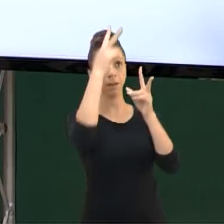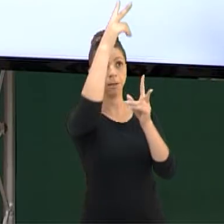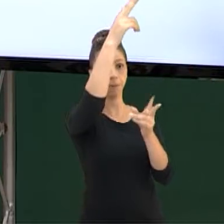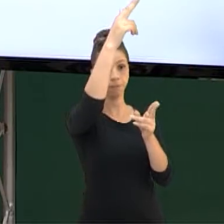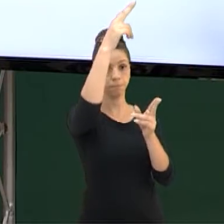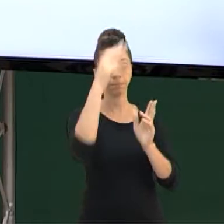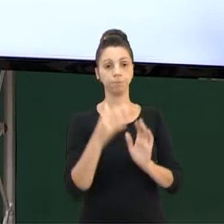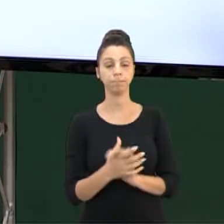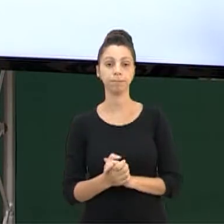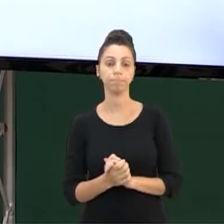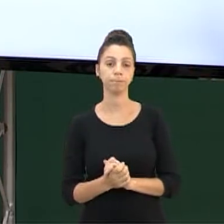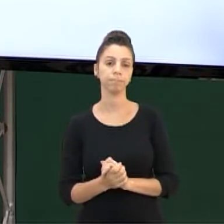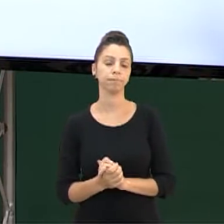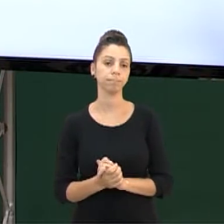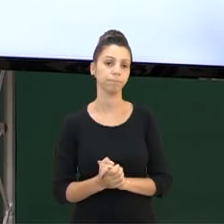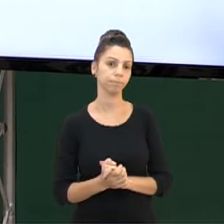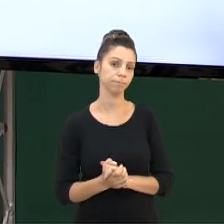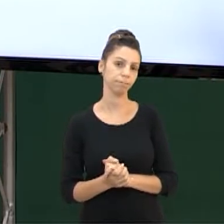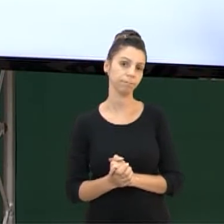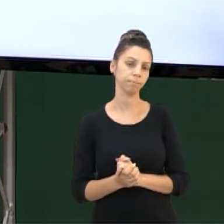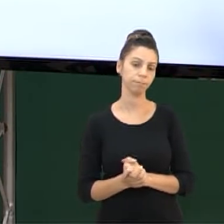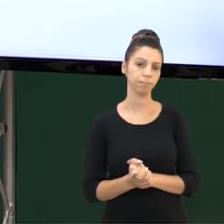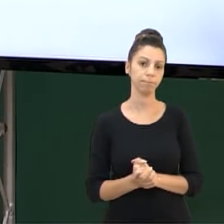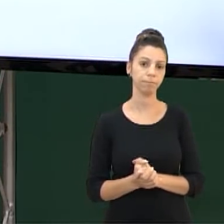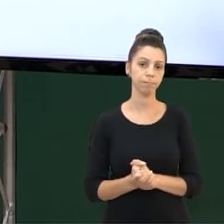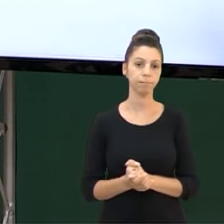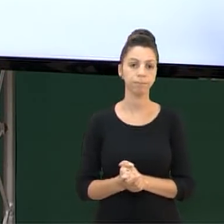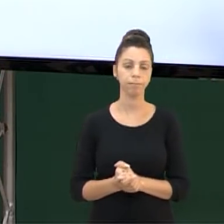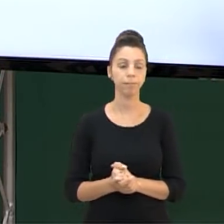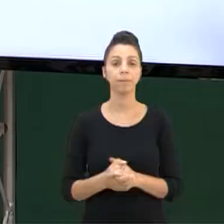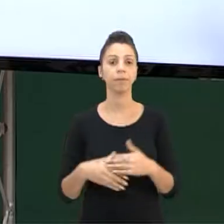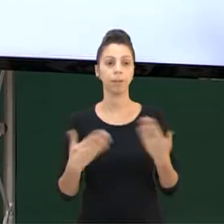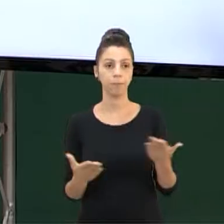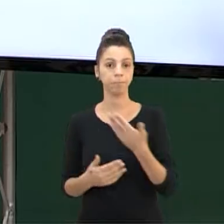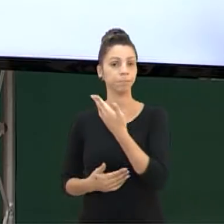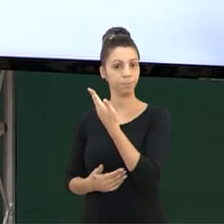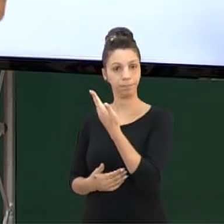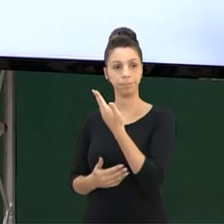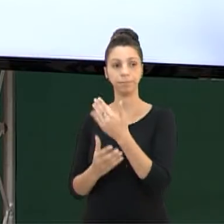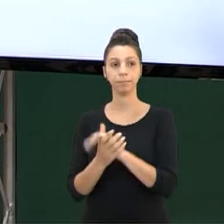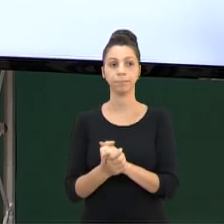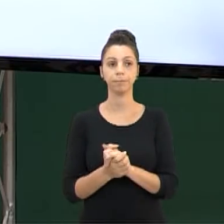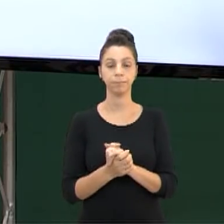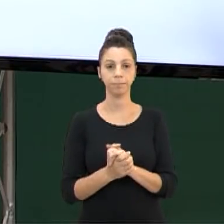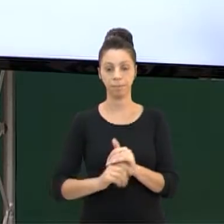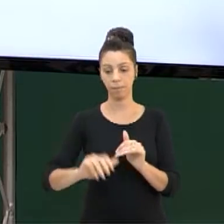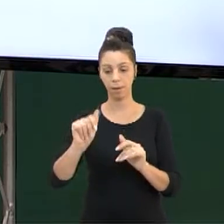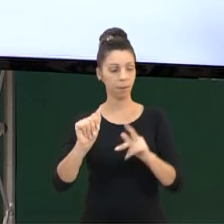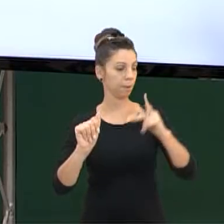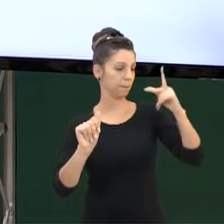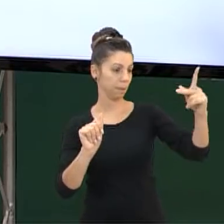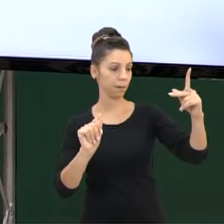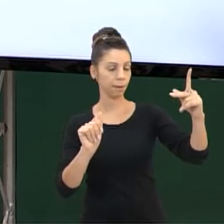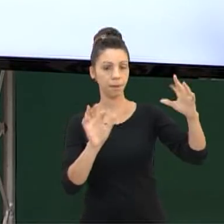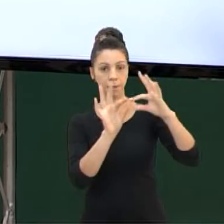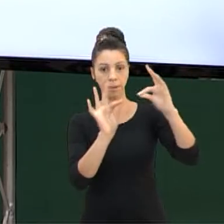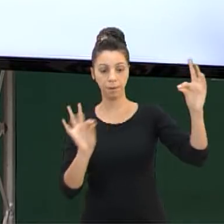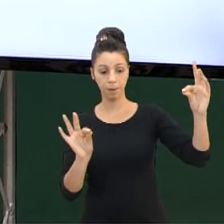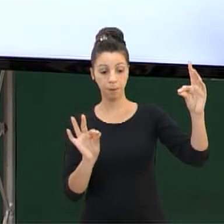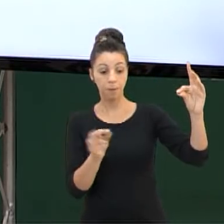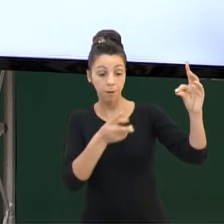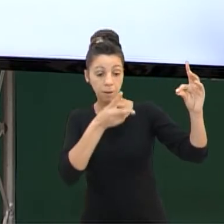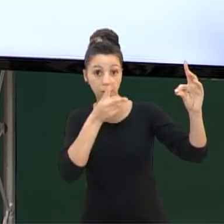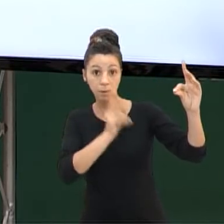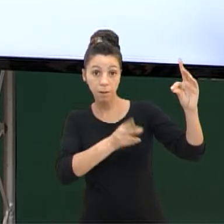segmentos. E para isso, você vai simplesmente dizer que AP é igual, ou deve